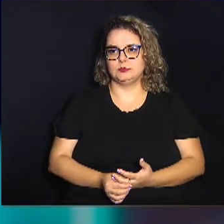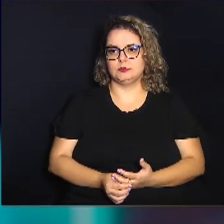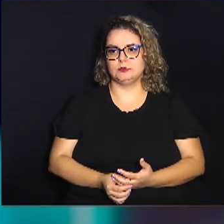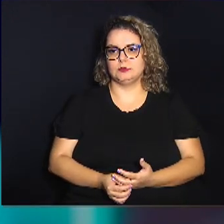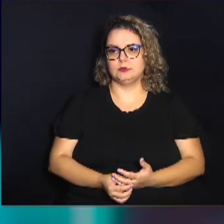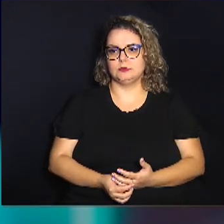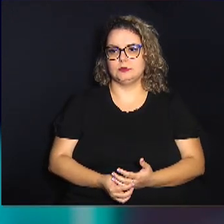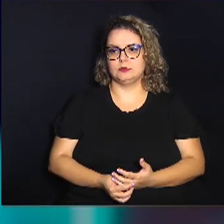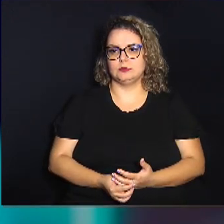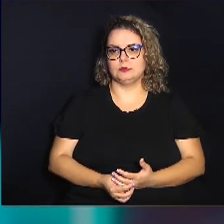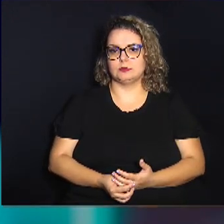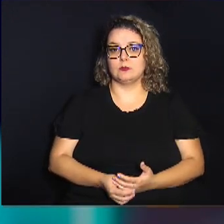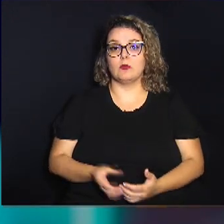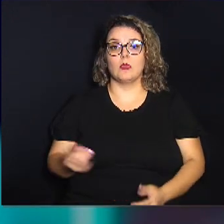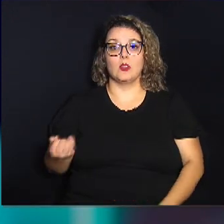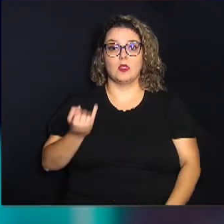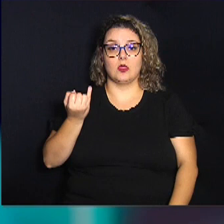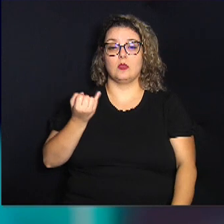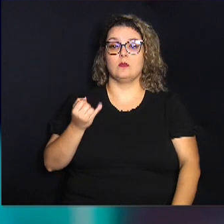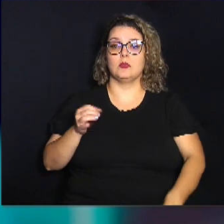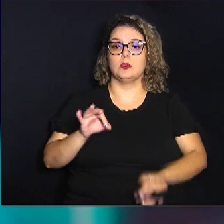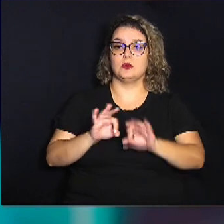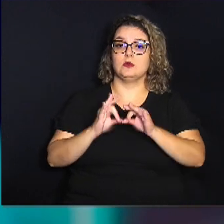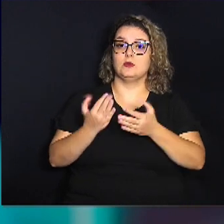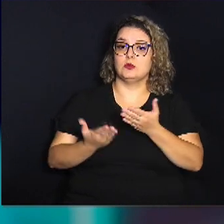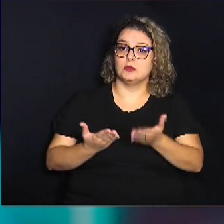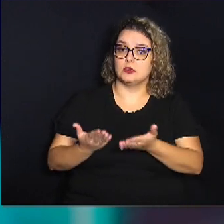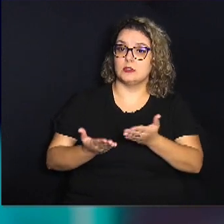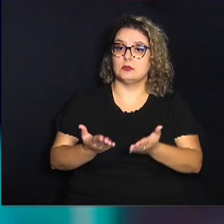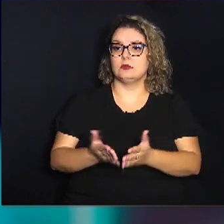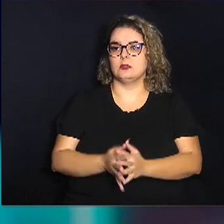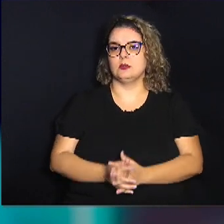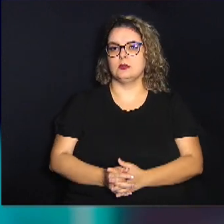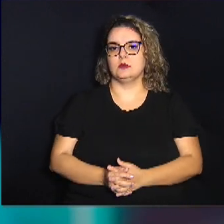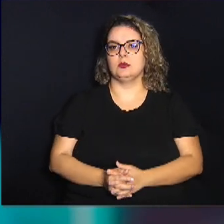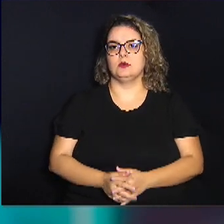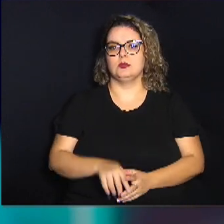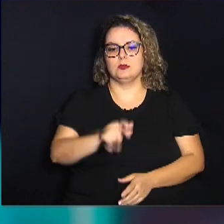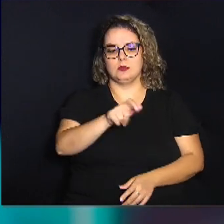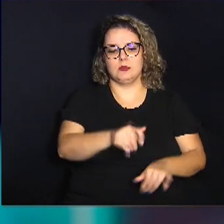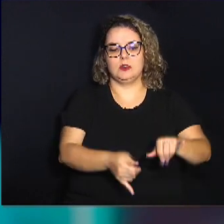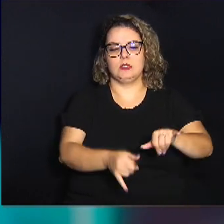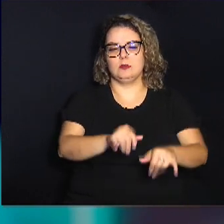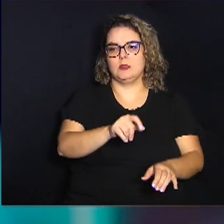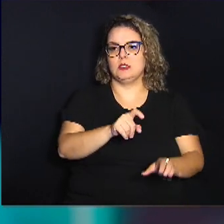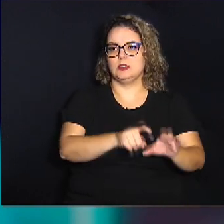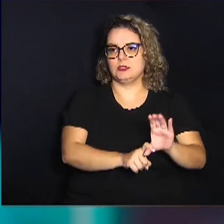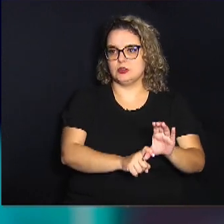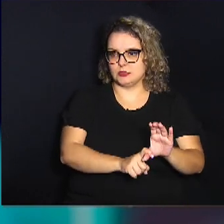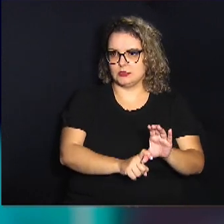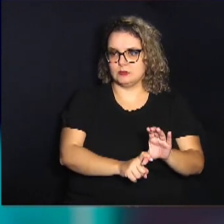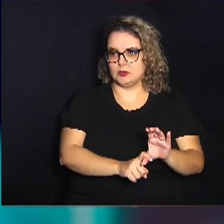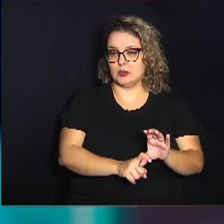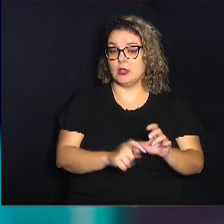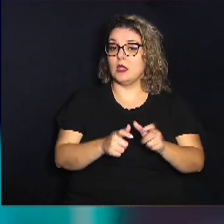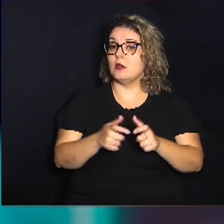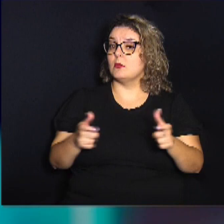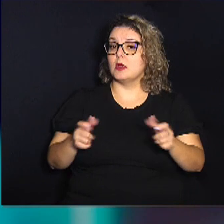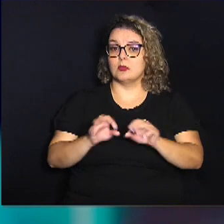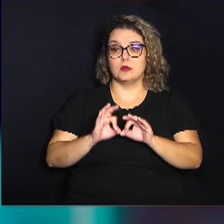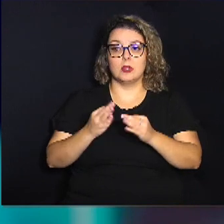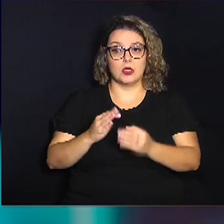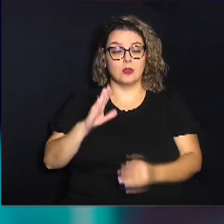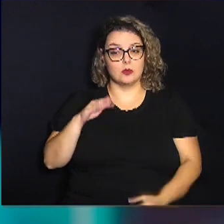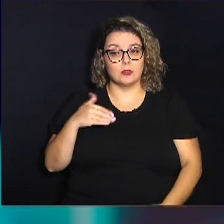A importância da família no tratamento de um dependente químico. A maioria das famílias,